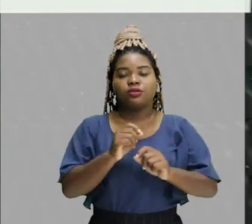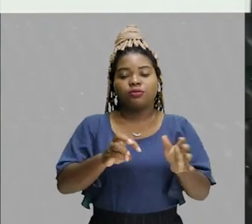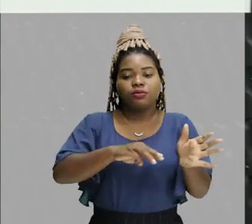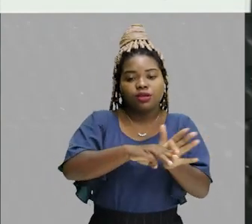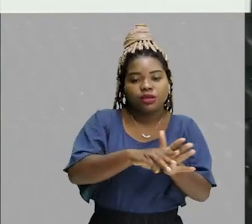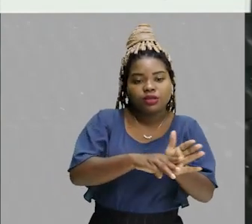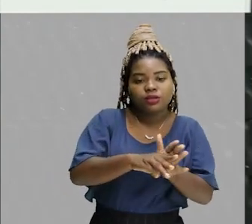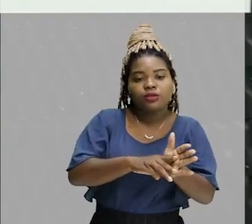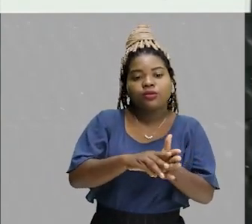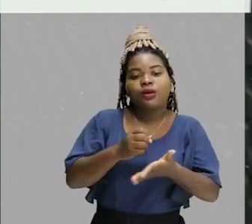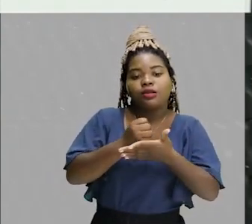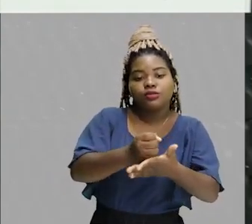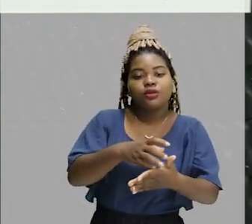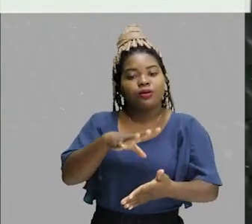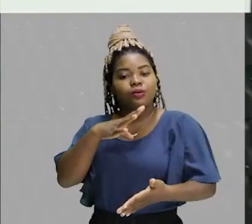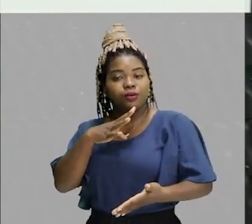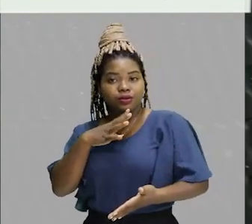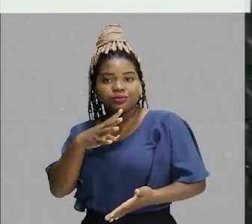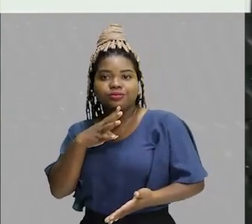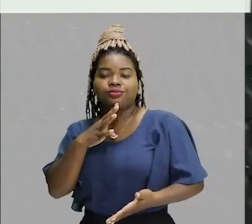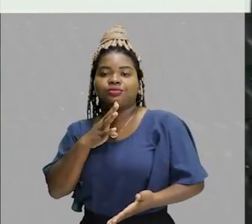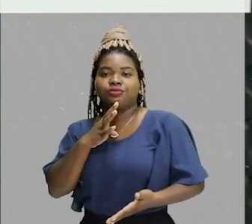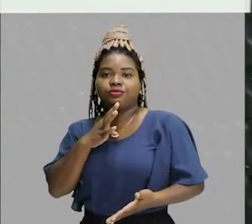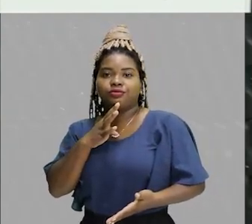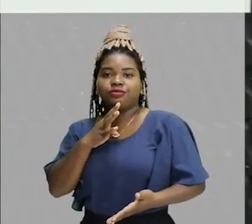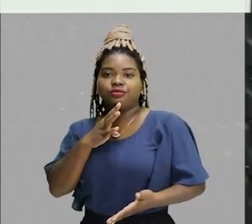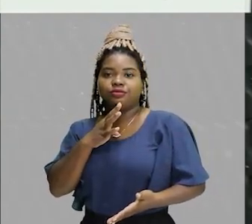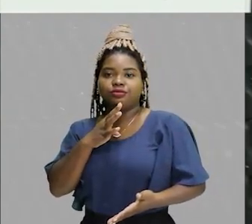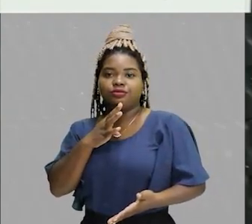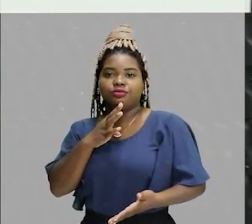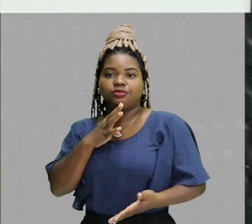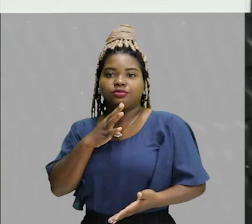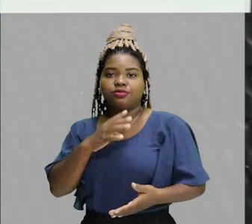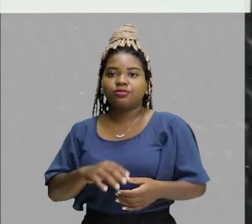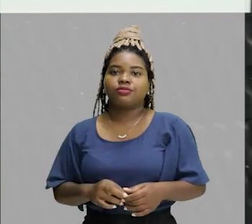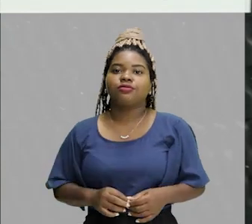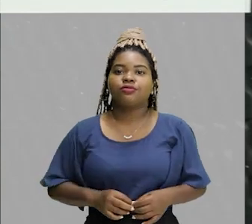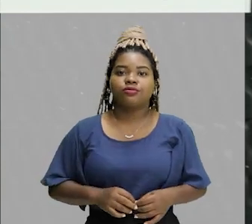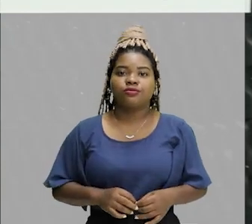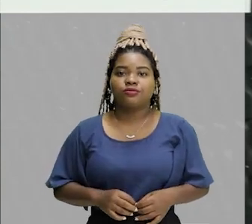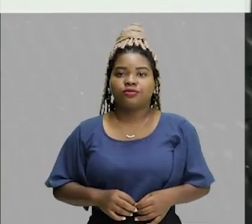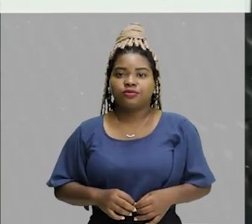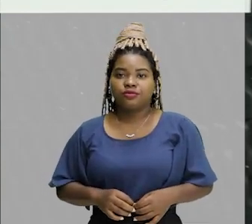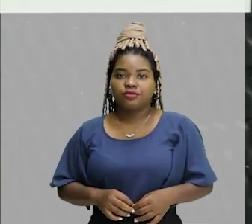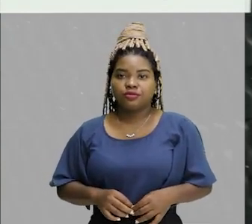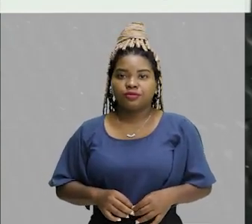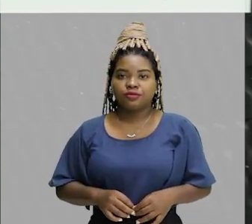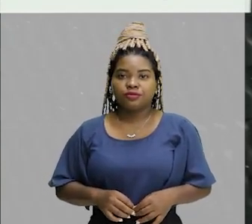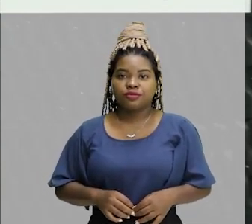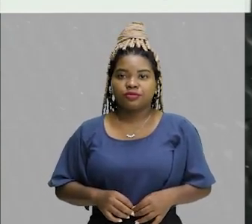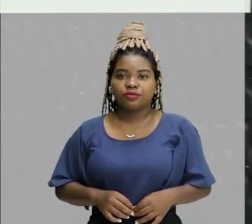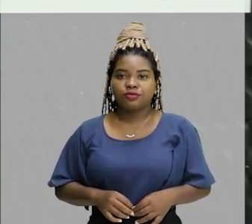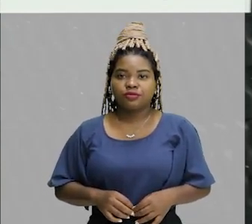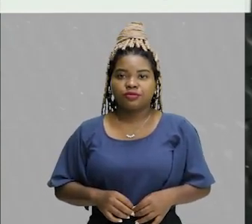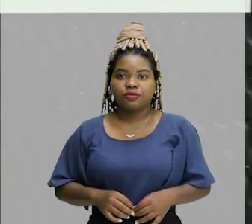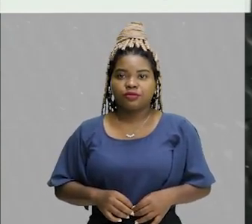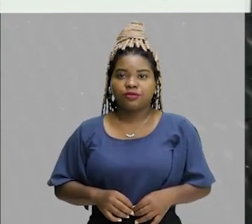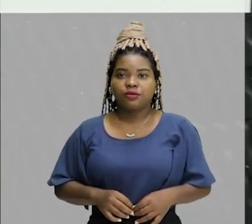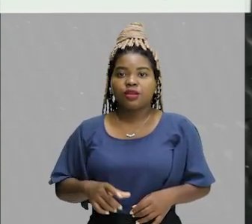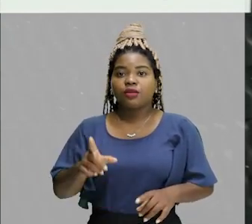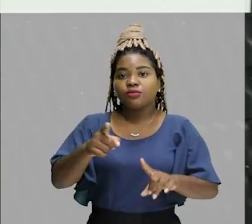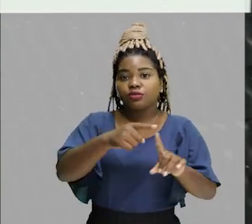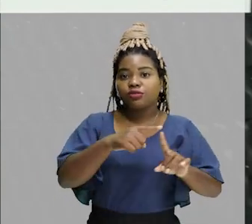este caminho, esta rota, vamos entender assim, ó, o método é um caminho para o